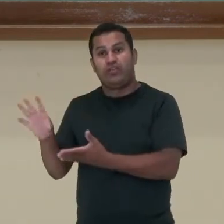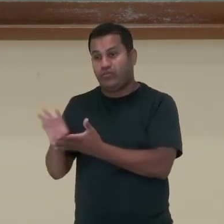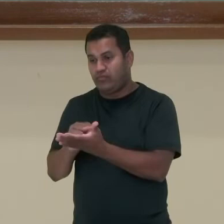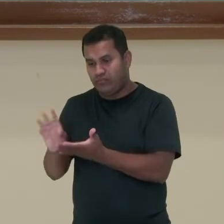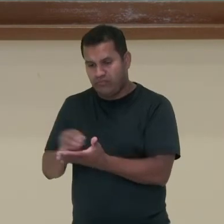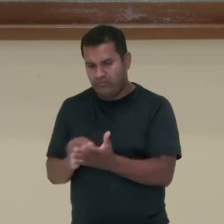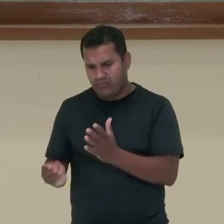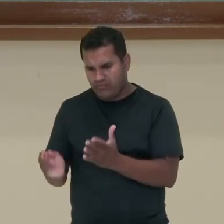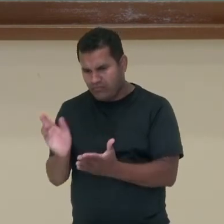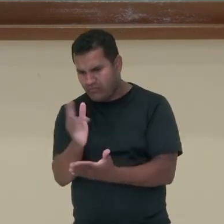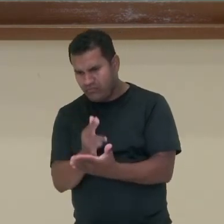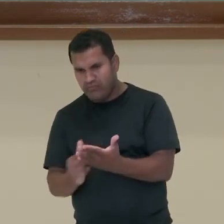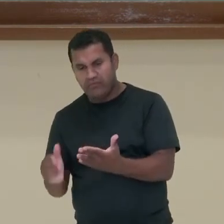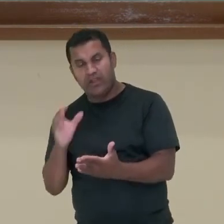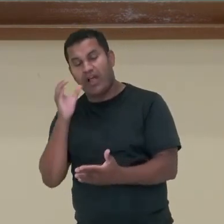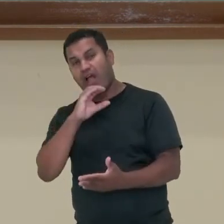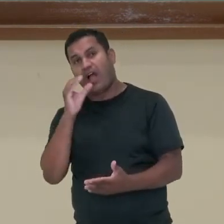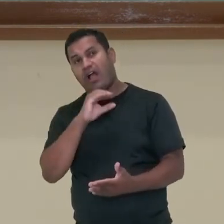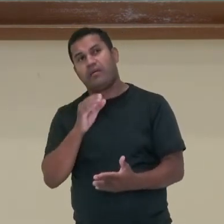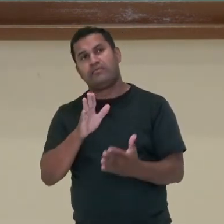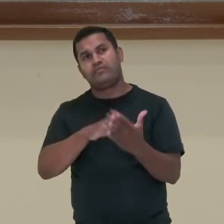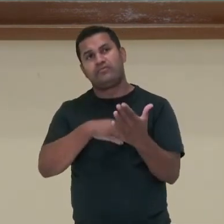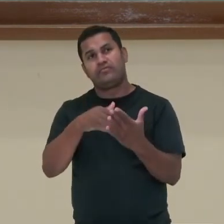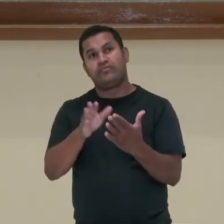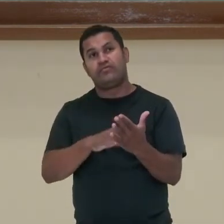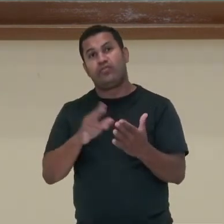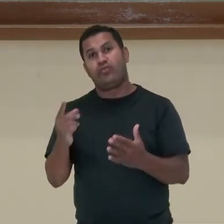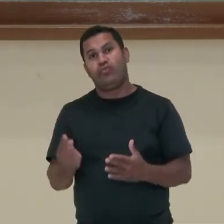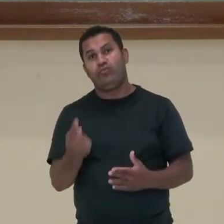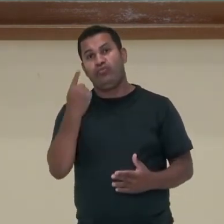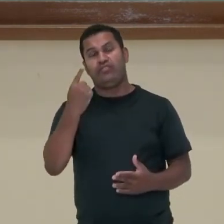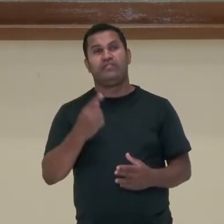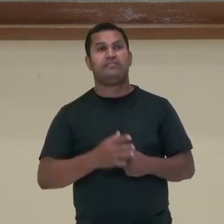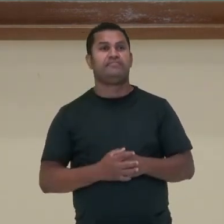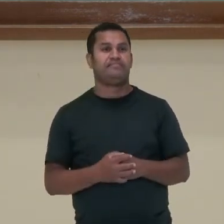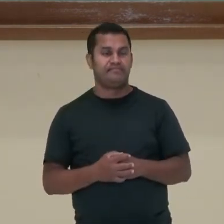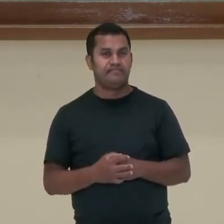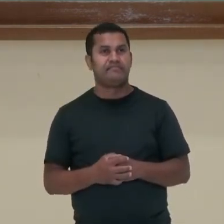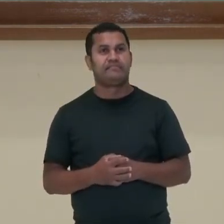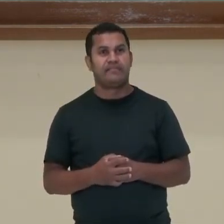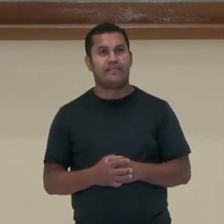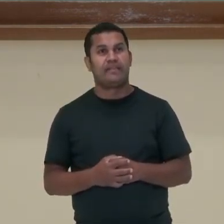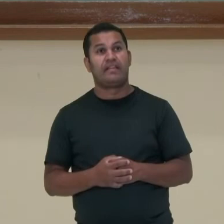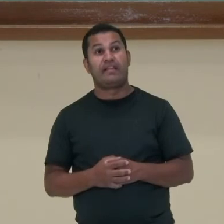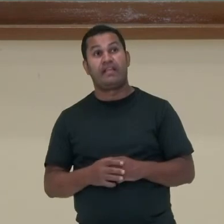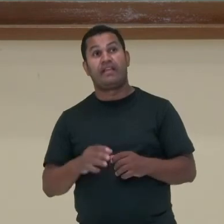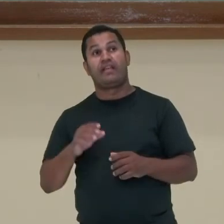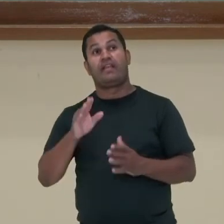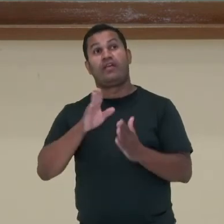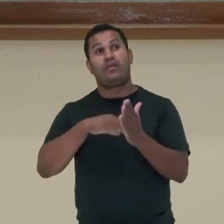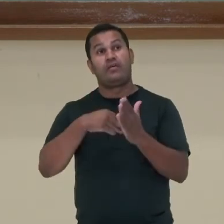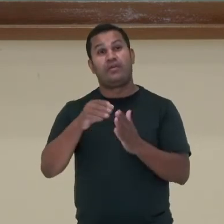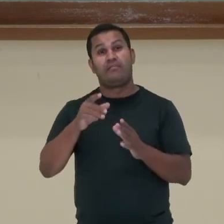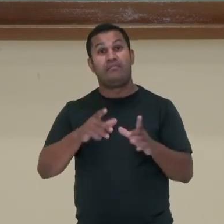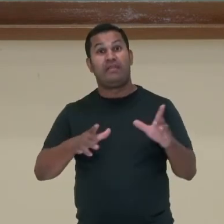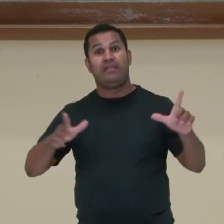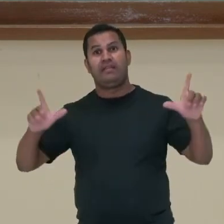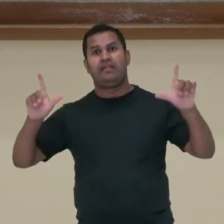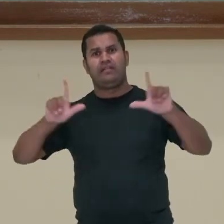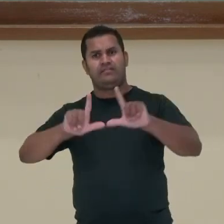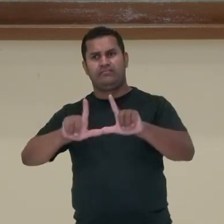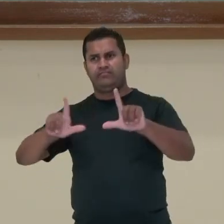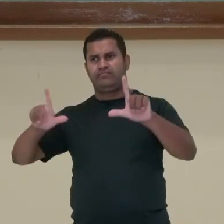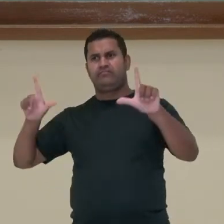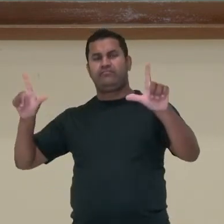pela arte, mostra suas cores fortes e suas pinceladas únicas. Ou seja, ele fazia grandes dimensões com pincéis extremamente pequenos. Por isso que ele faz esses